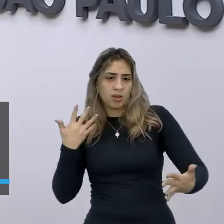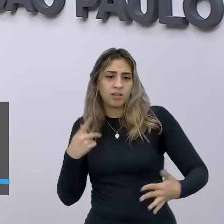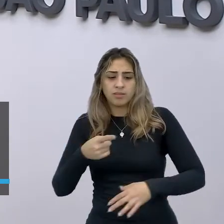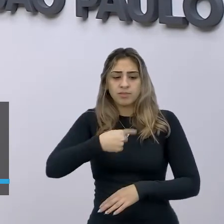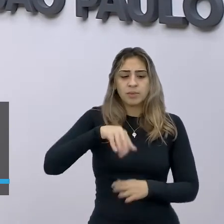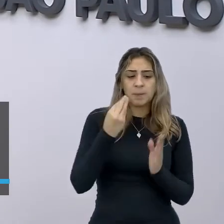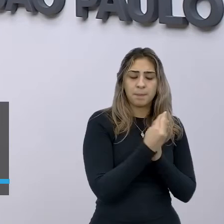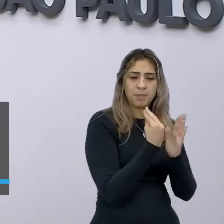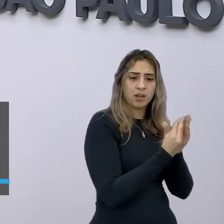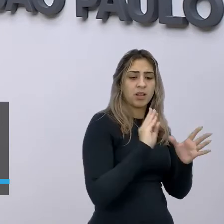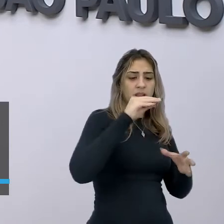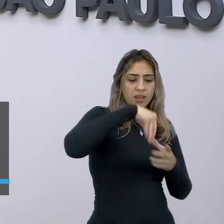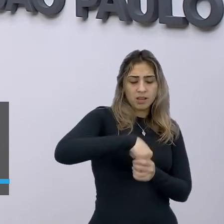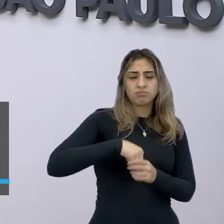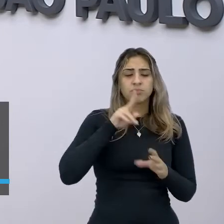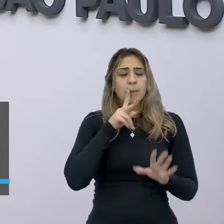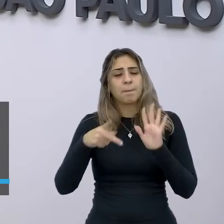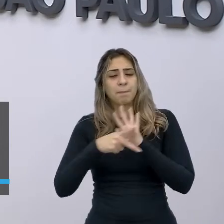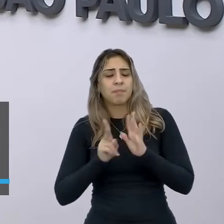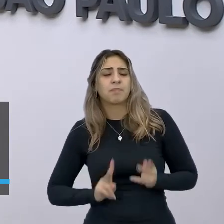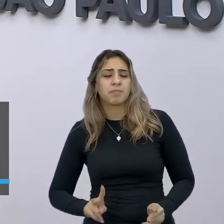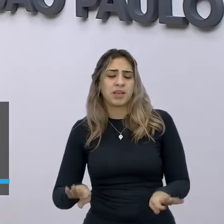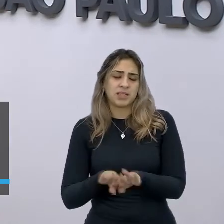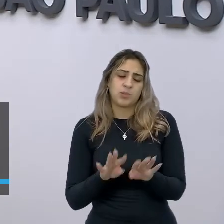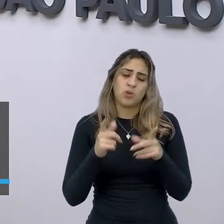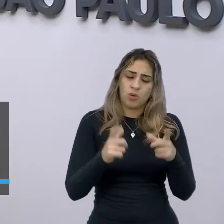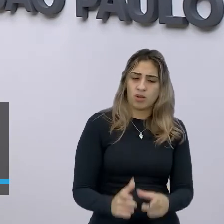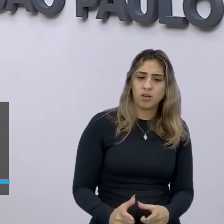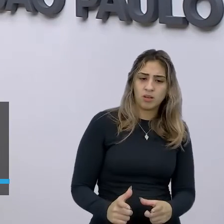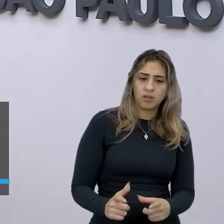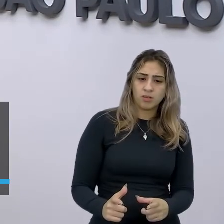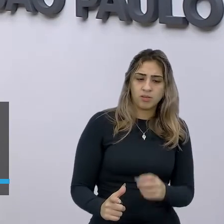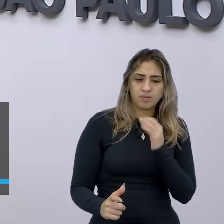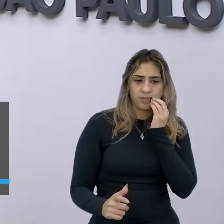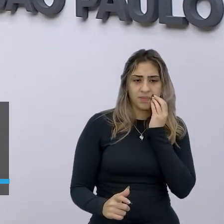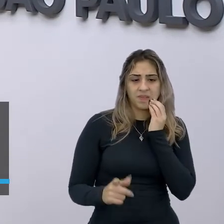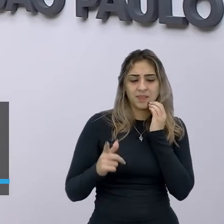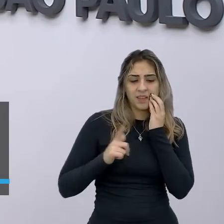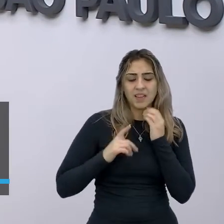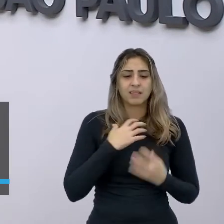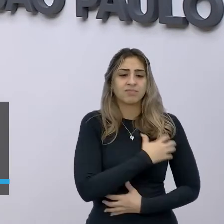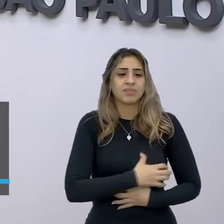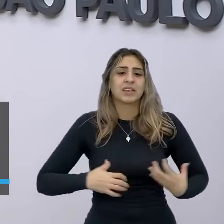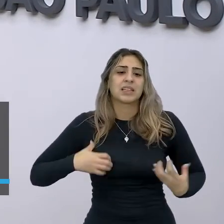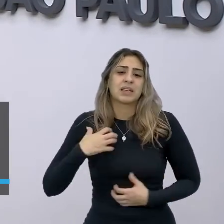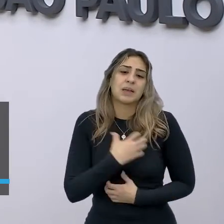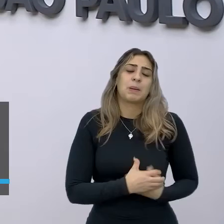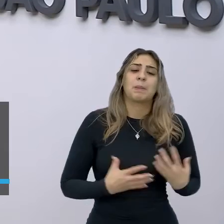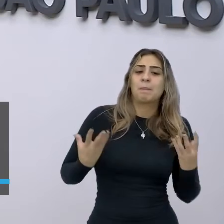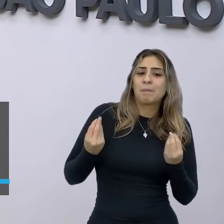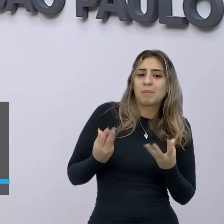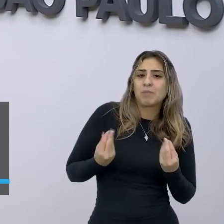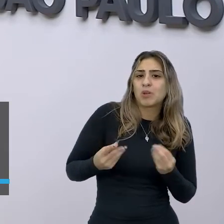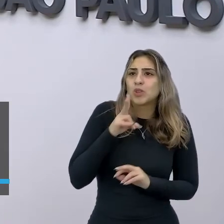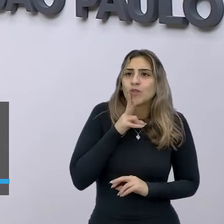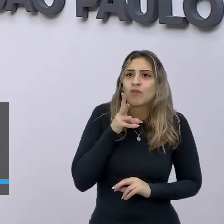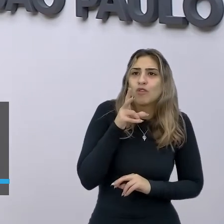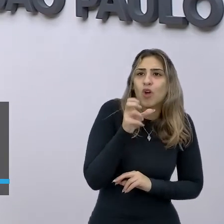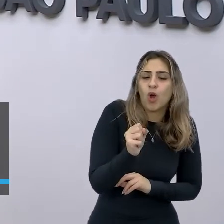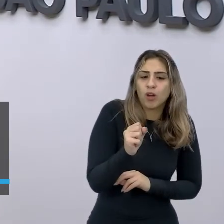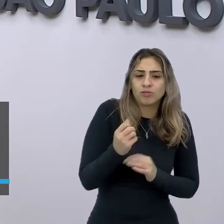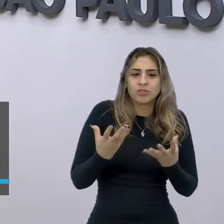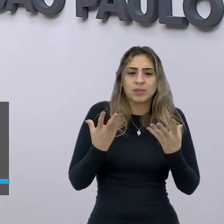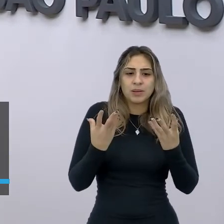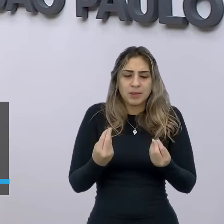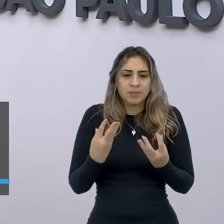foram colocadas dentro de um mesmo território. Então existem países que têm conflitos muito fortes, né,